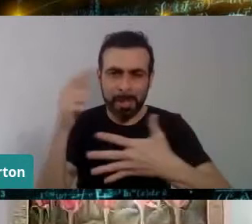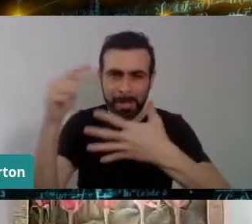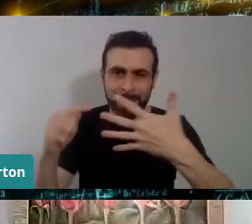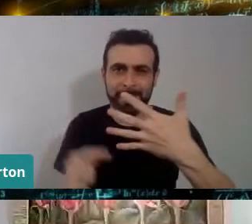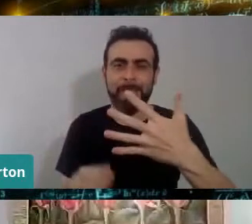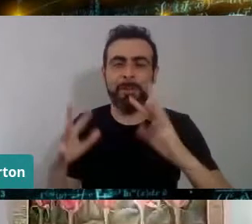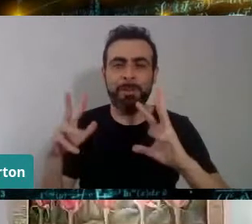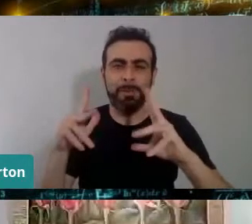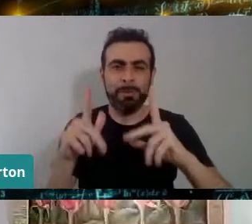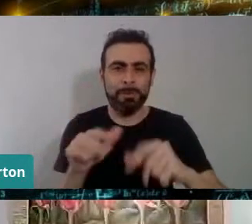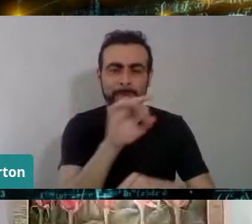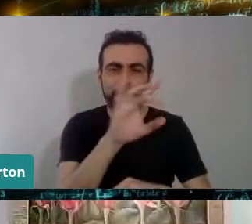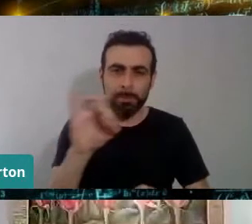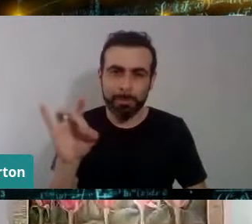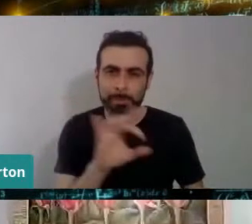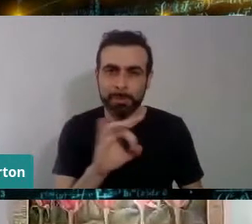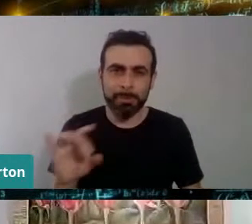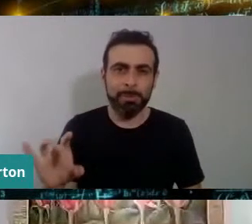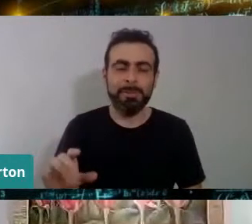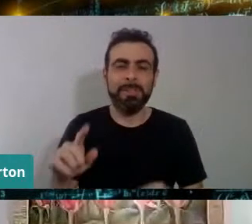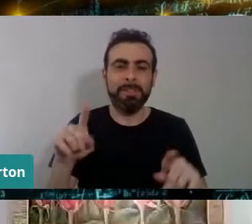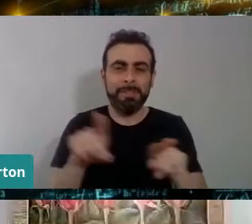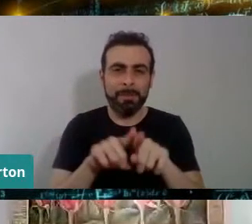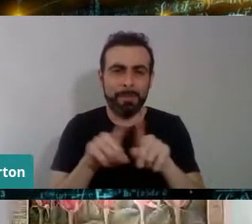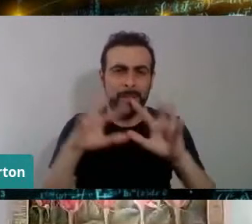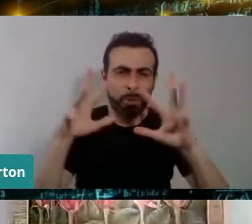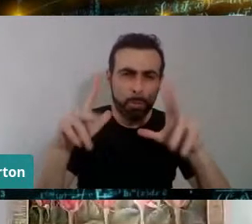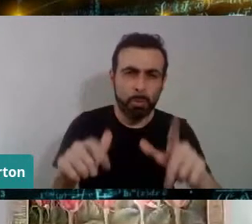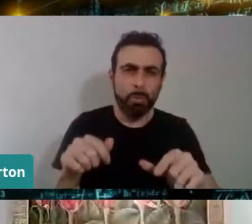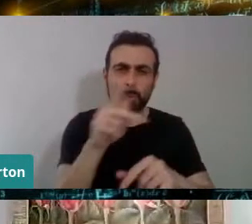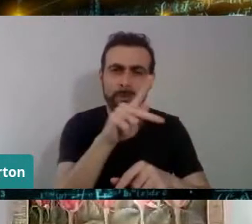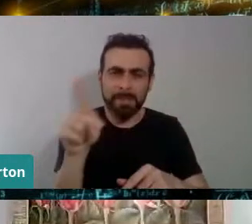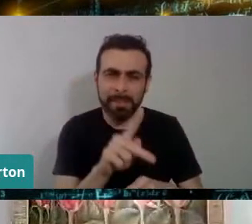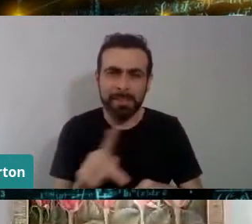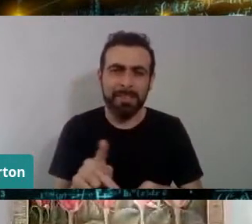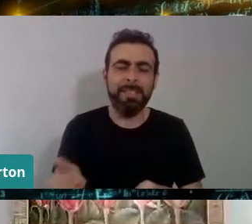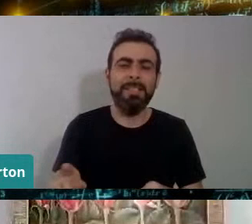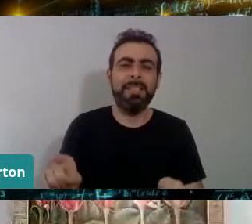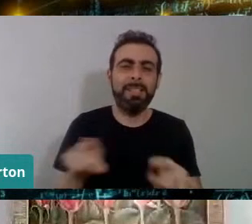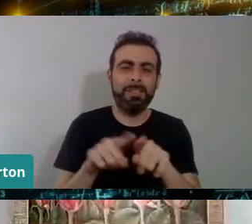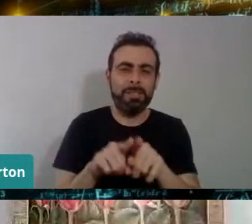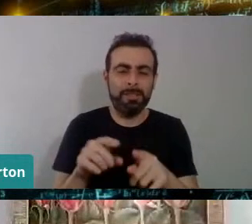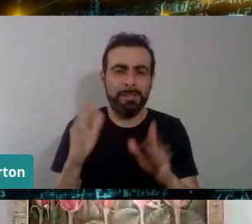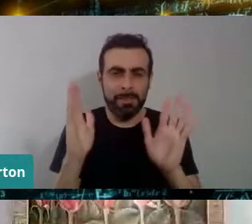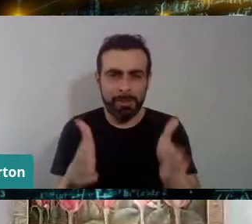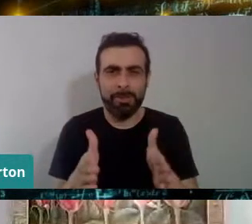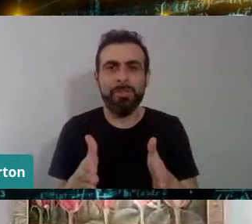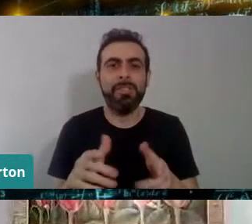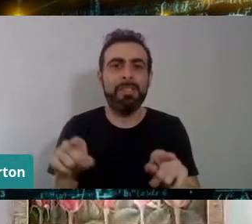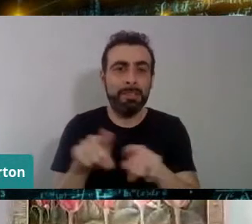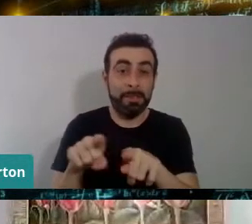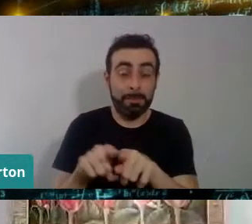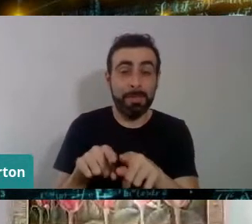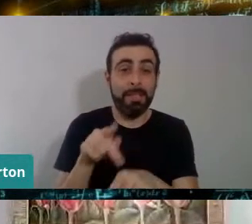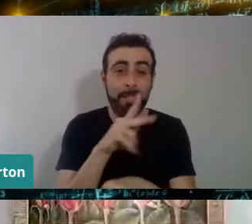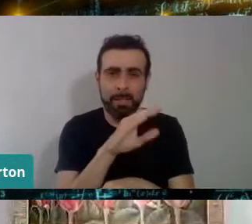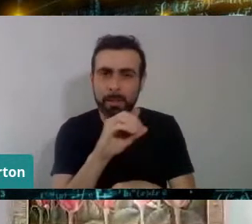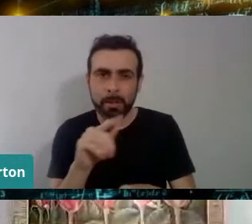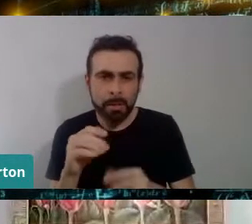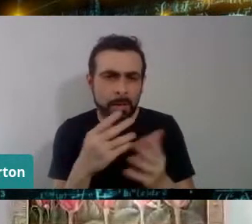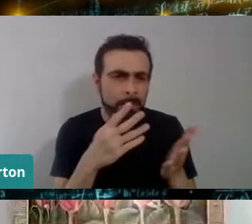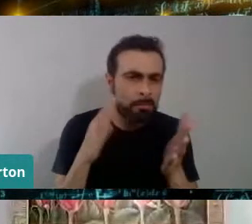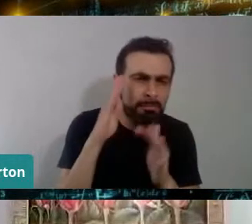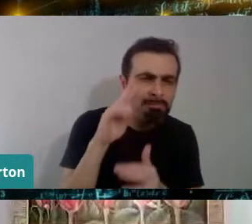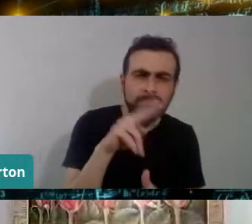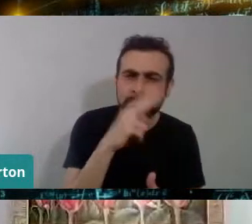Boa noite, professor Guido. Boa noite, professor Nelson. Boa noite, professor Kiko. O professor Koga estava até aqui agora há pouquinho, mas não